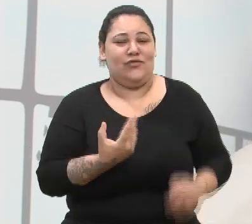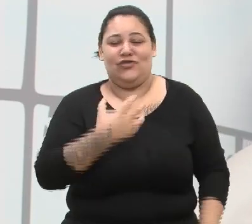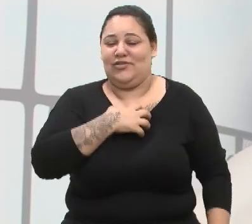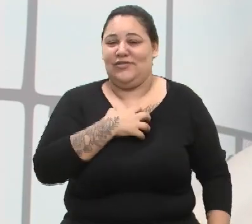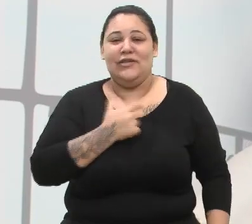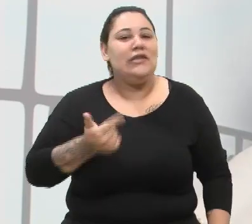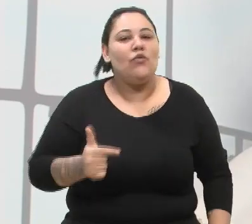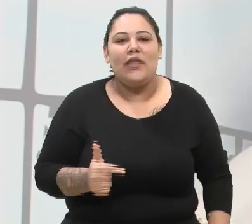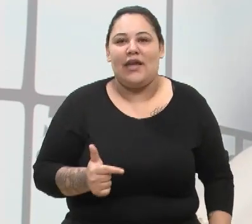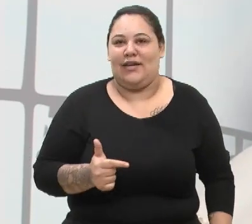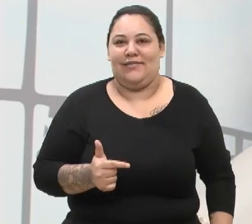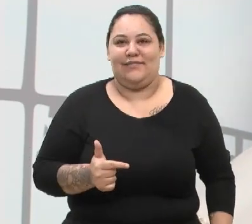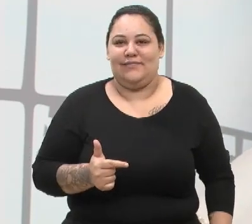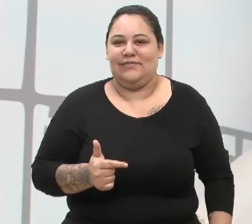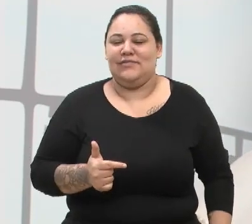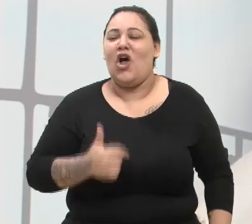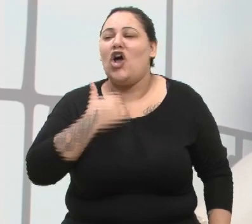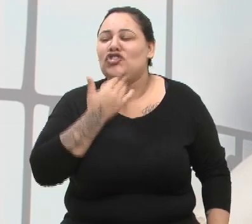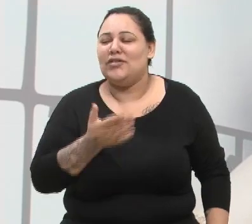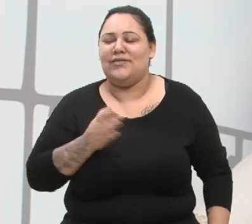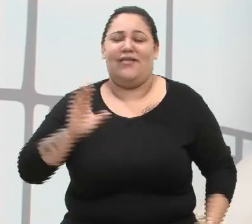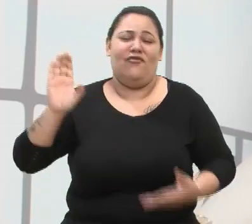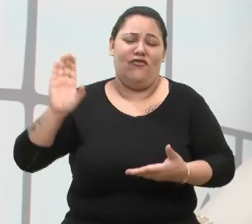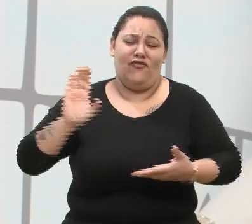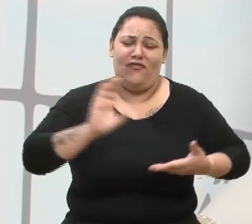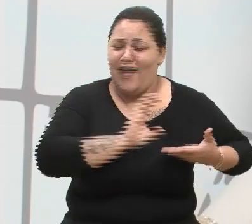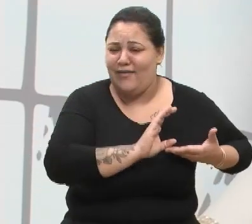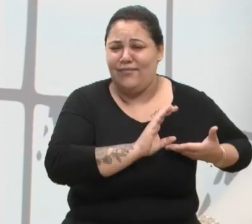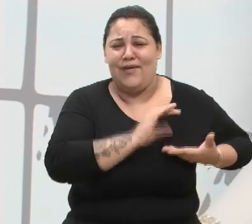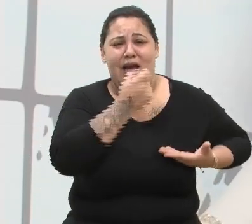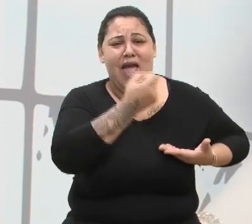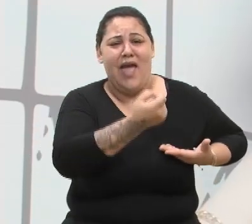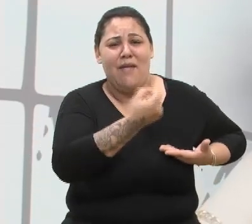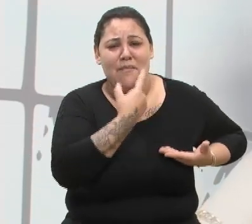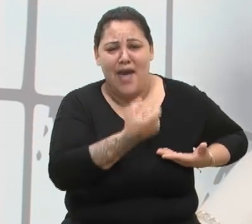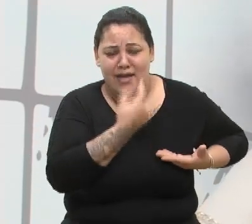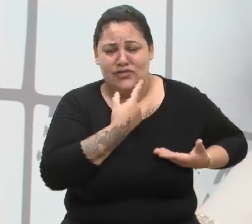Não adianta vir emendas, não adianta vir remédio, não adianta